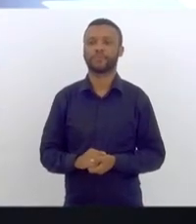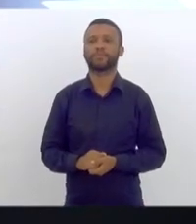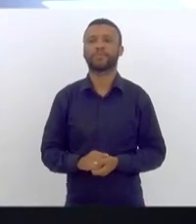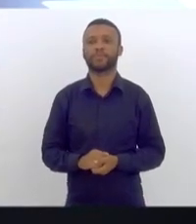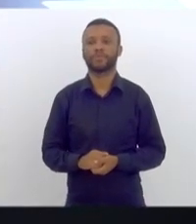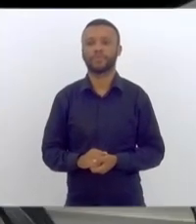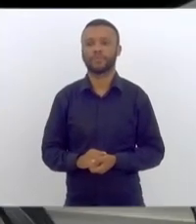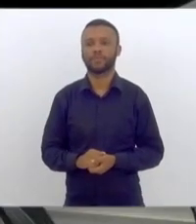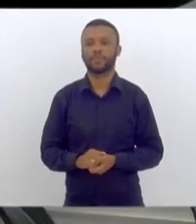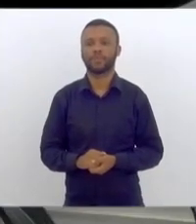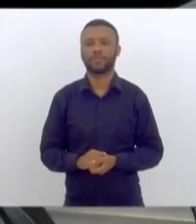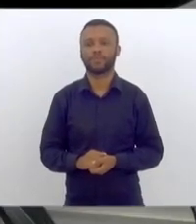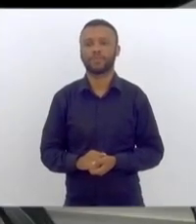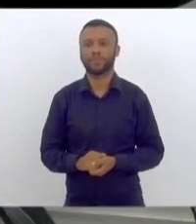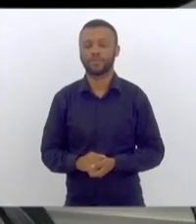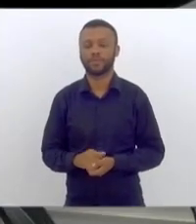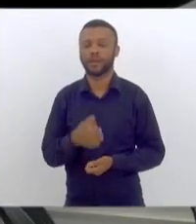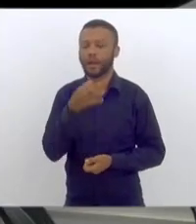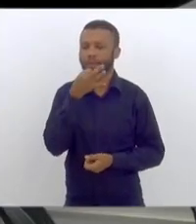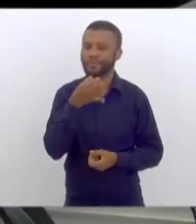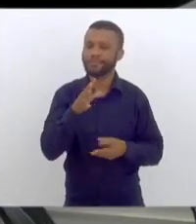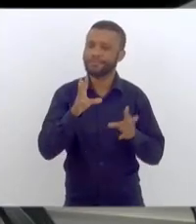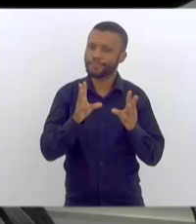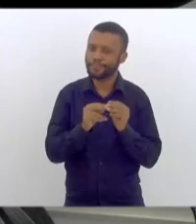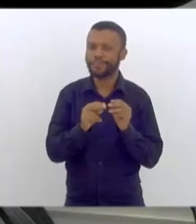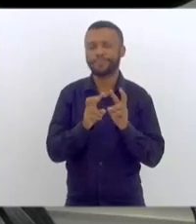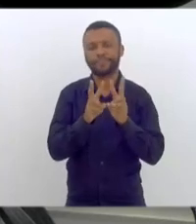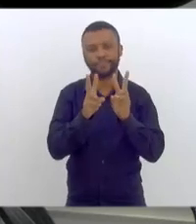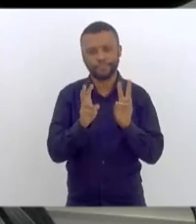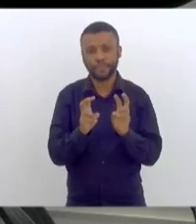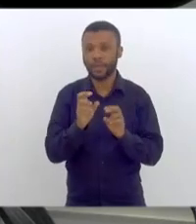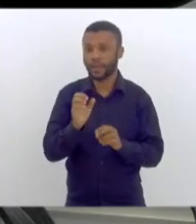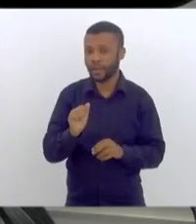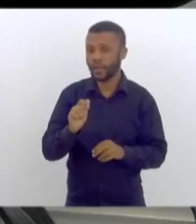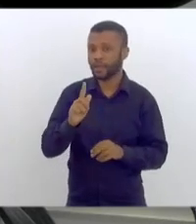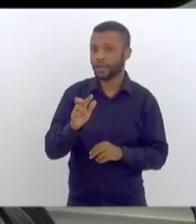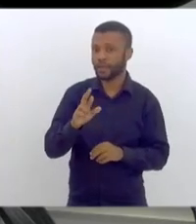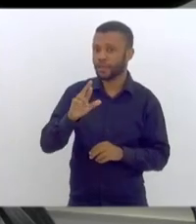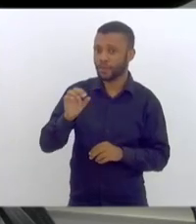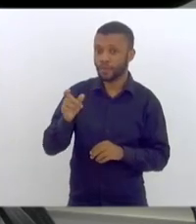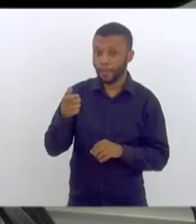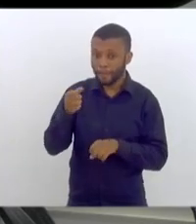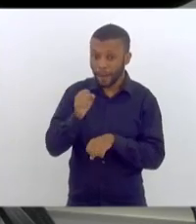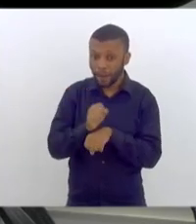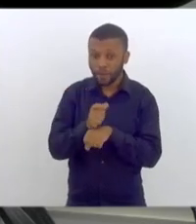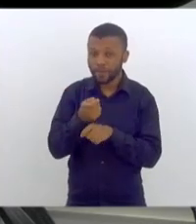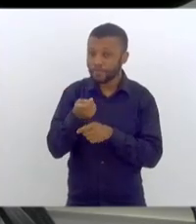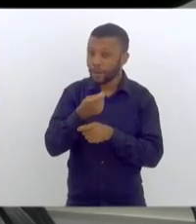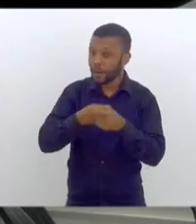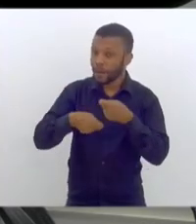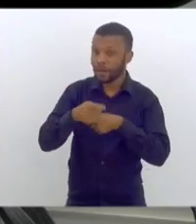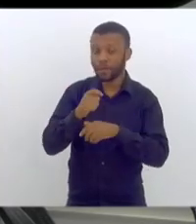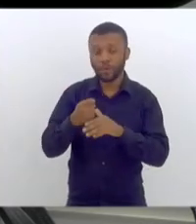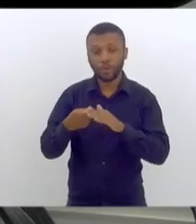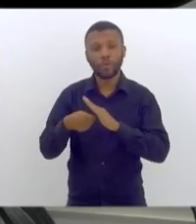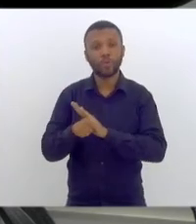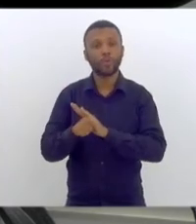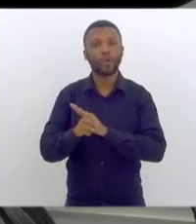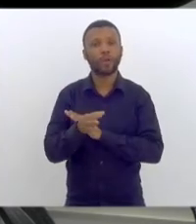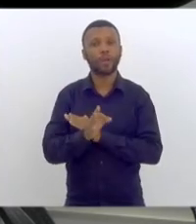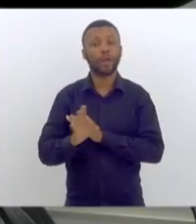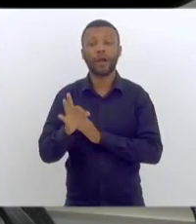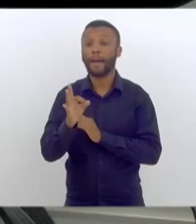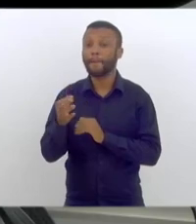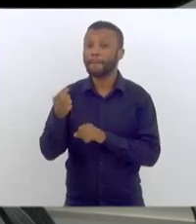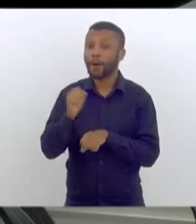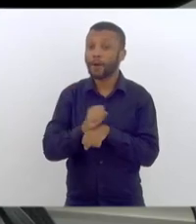é só um pequeno comentário com relação a isso ela não parou de fazer financiamento com o início ela